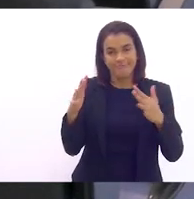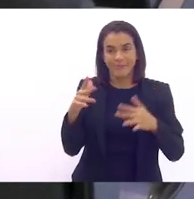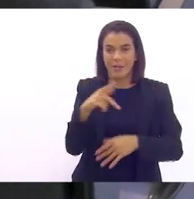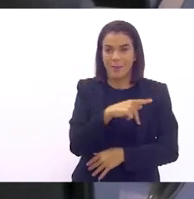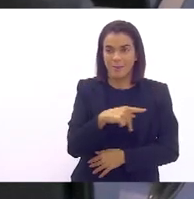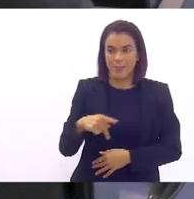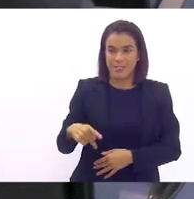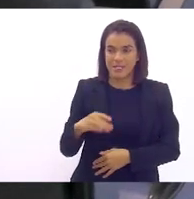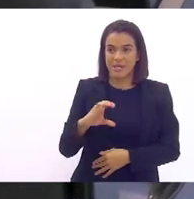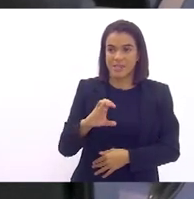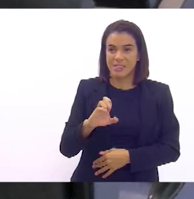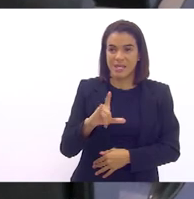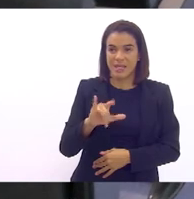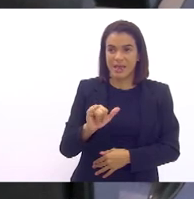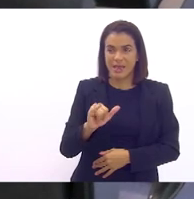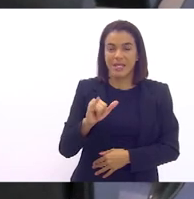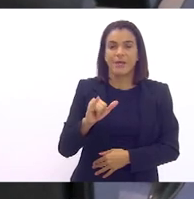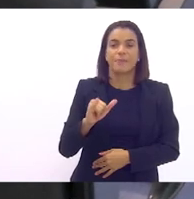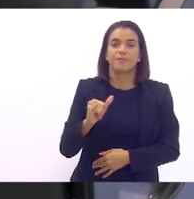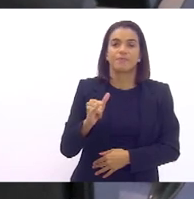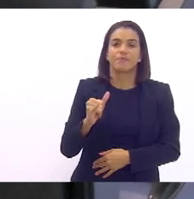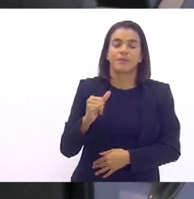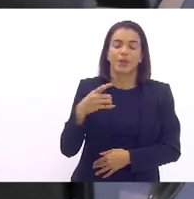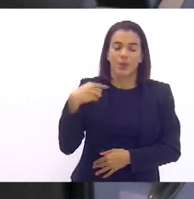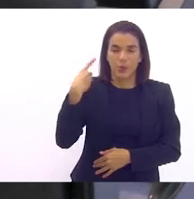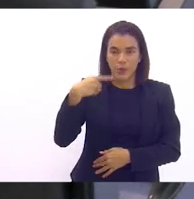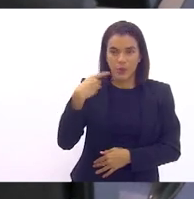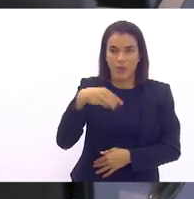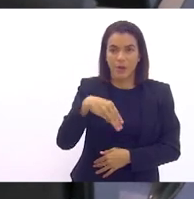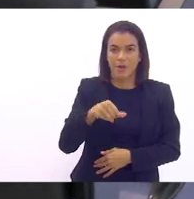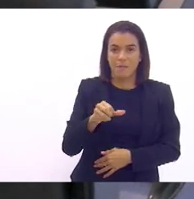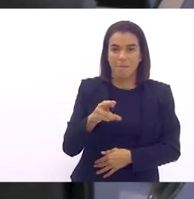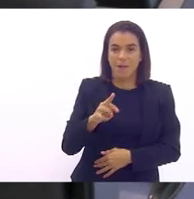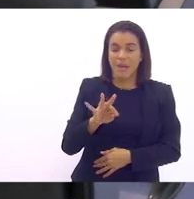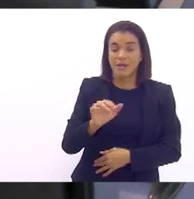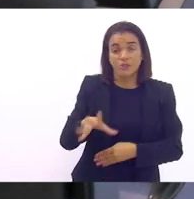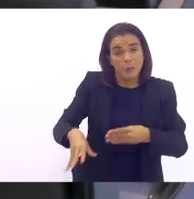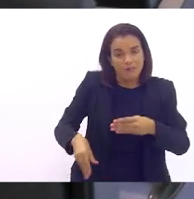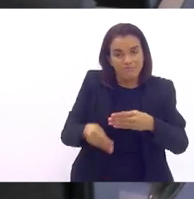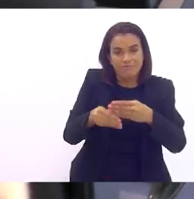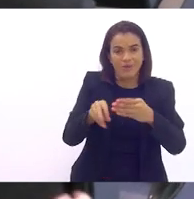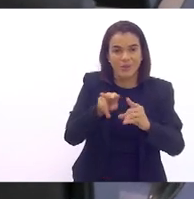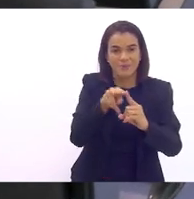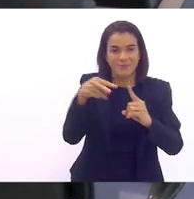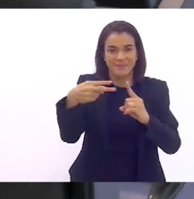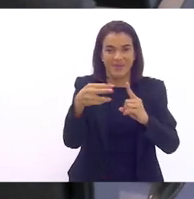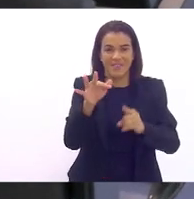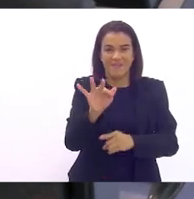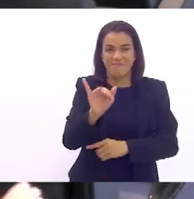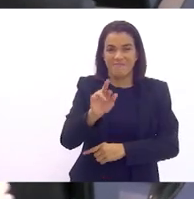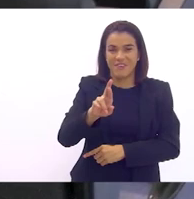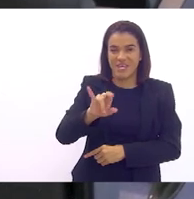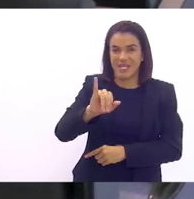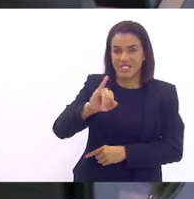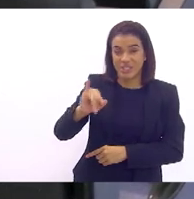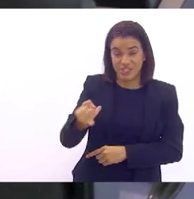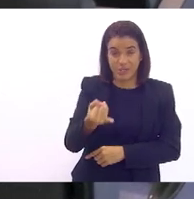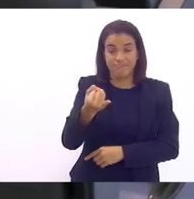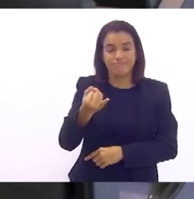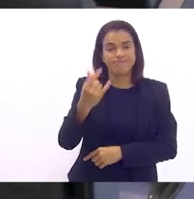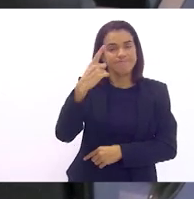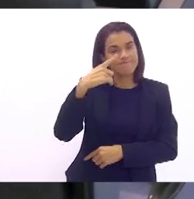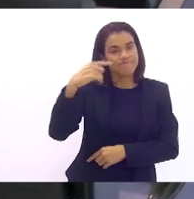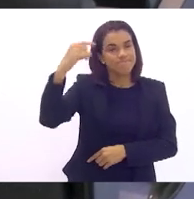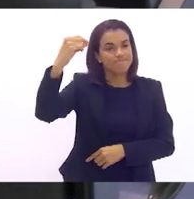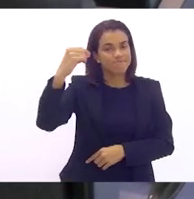Célia Dra Marta Rocha dzar apelas corroborando Sobre a perspectiva da firjan presidente Eduardo me incubiu do